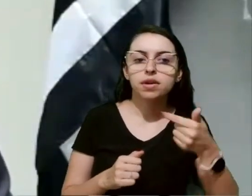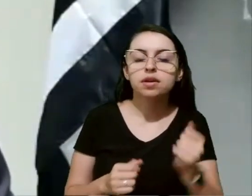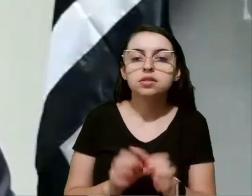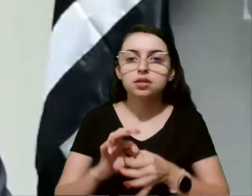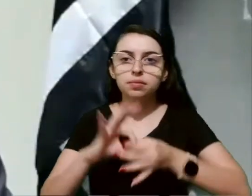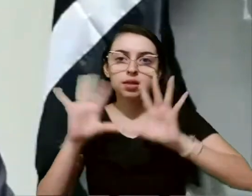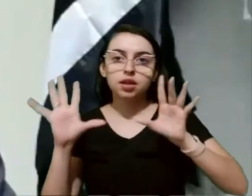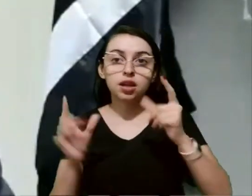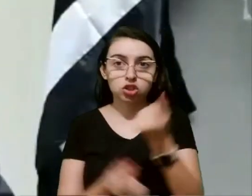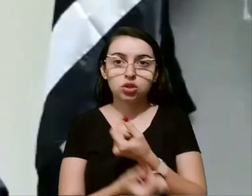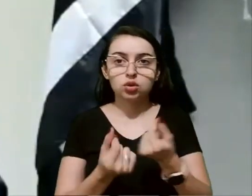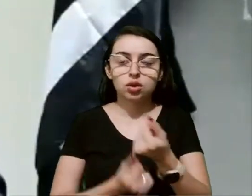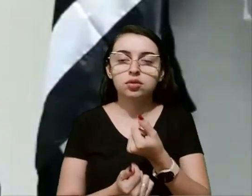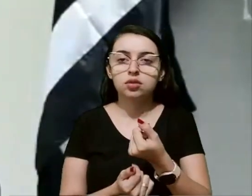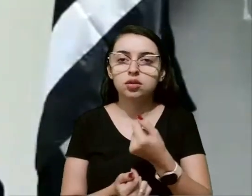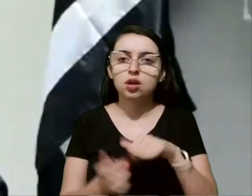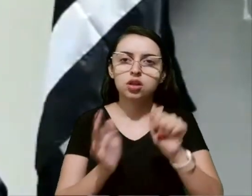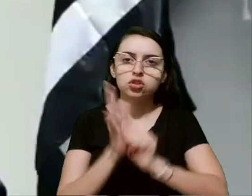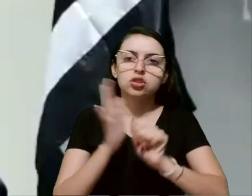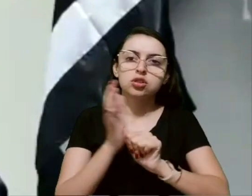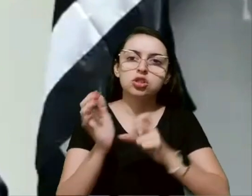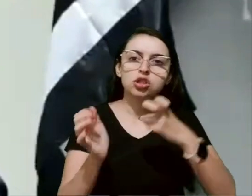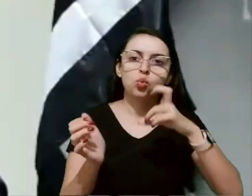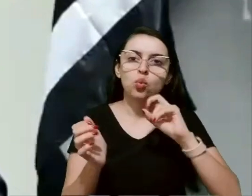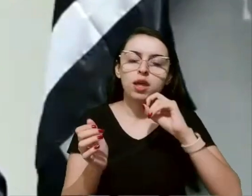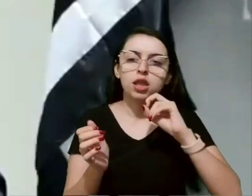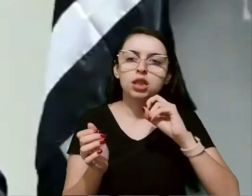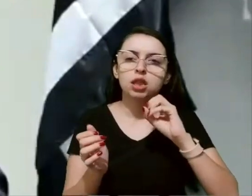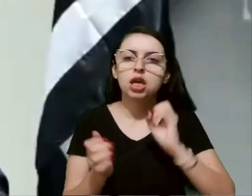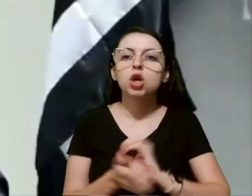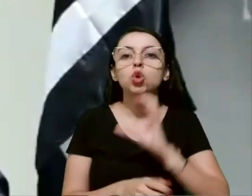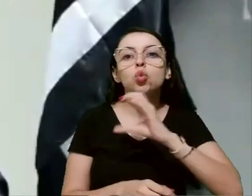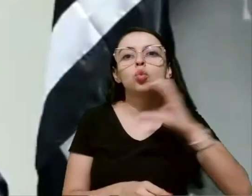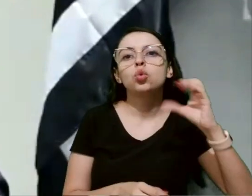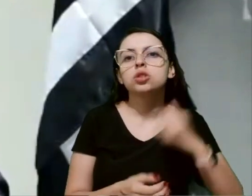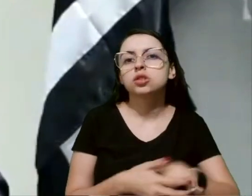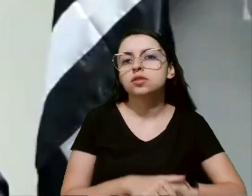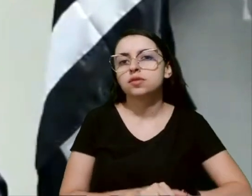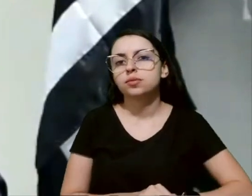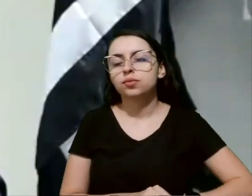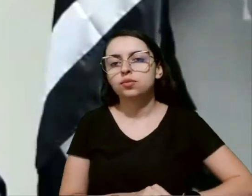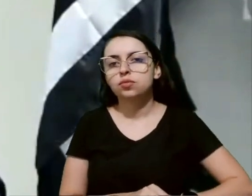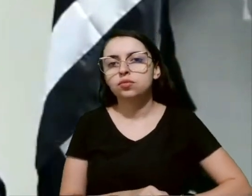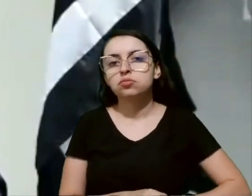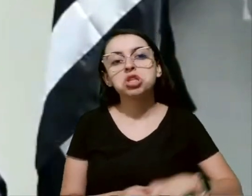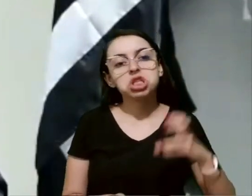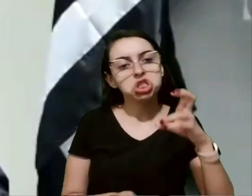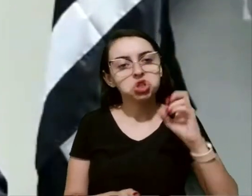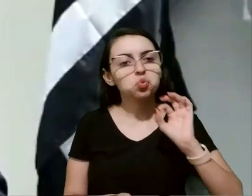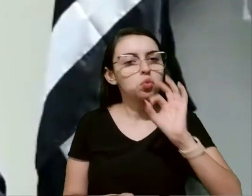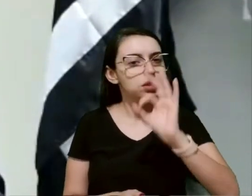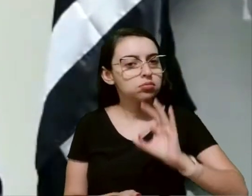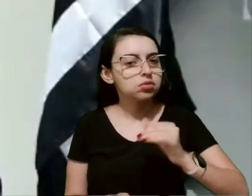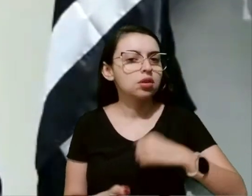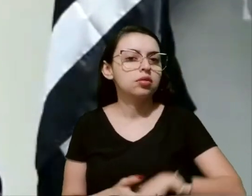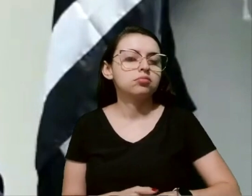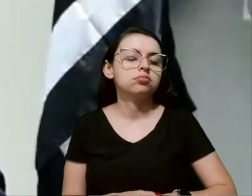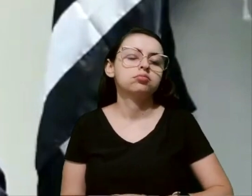Liberdade Econômica, que mexeu no artigo 50 do Código Civil. Qual que é a taxa de desconsideração dos pedidos? 50%.